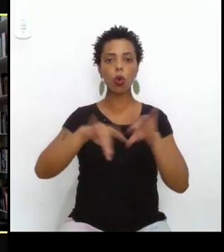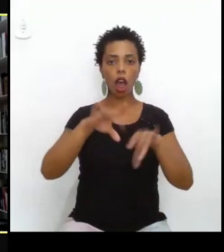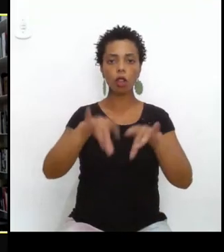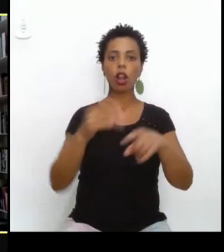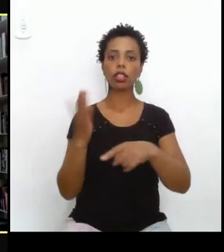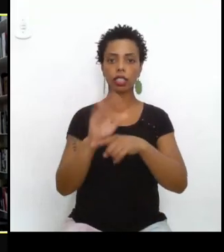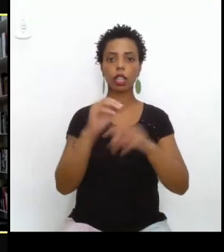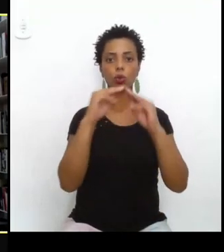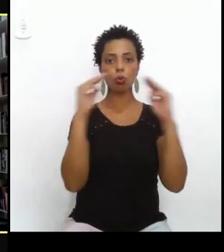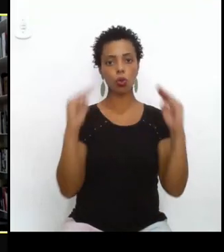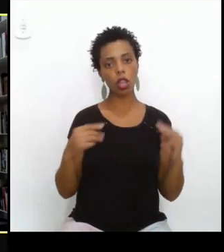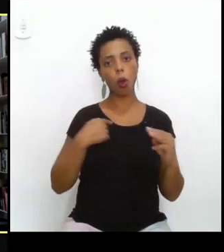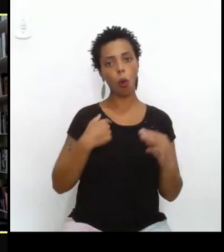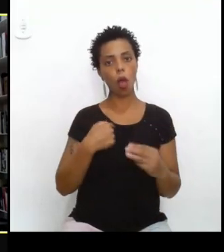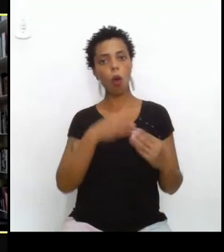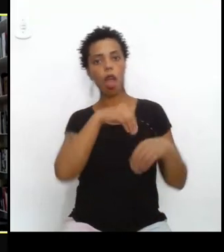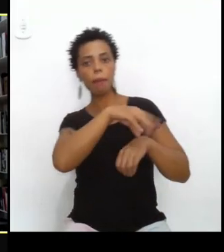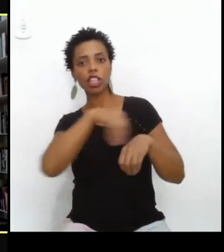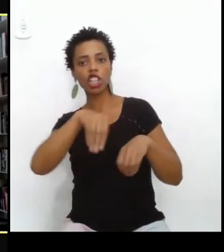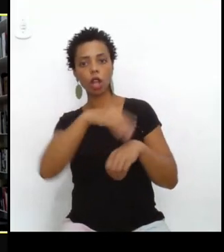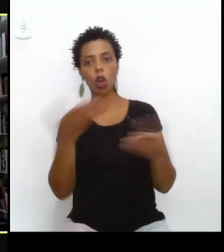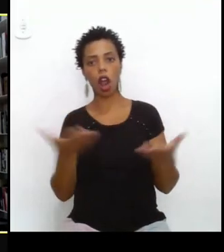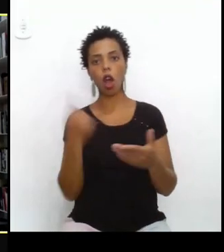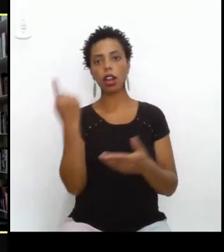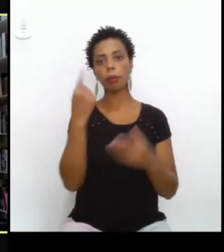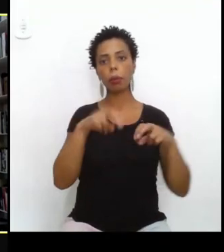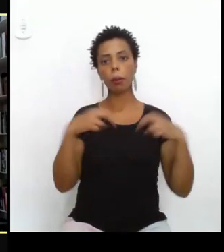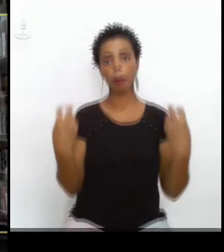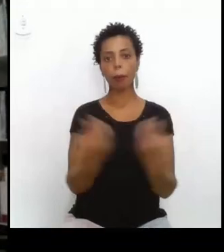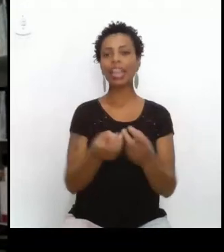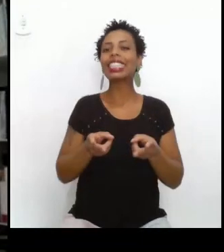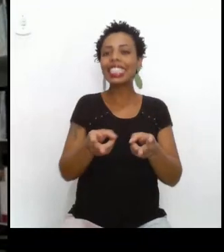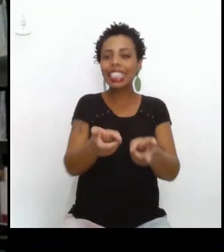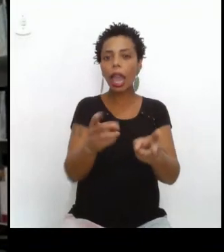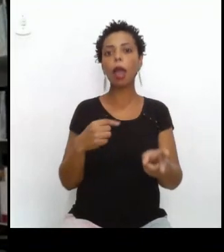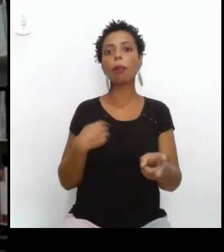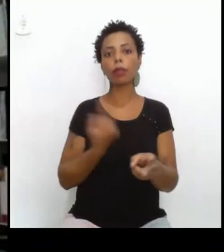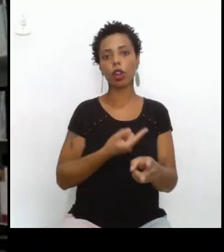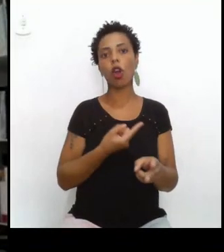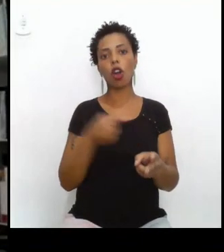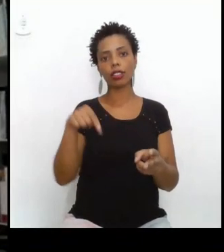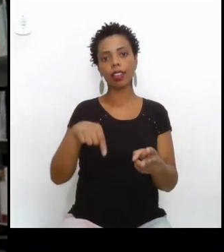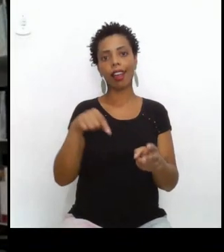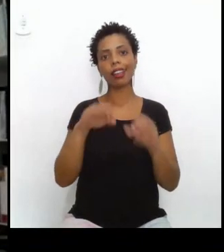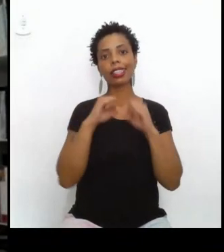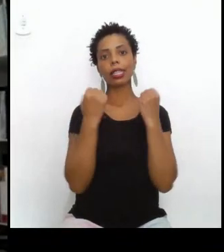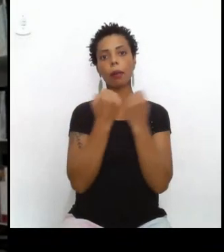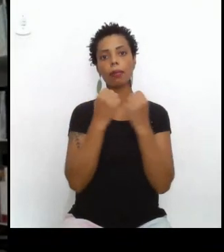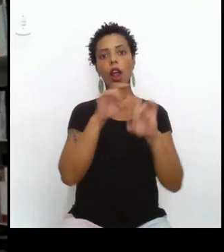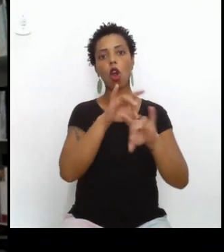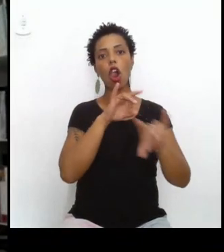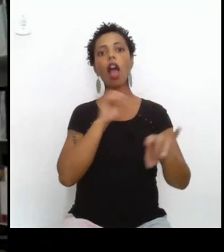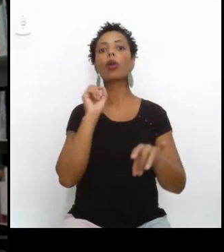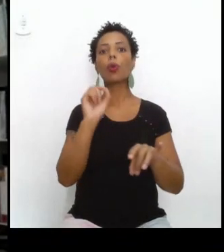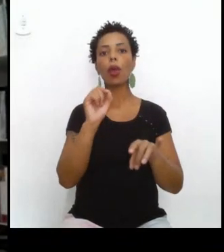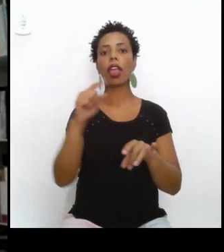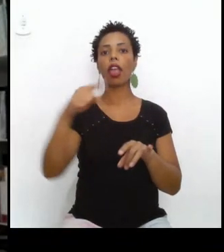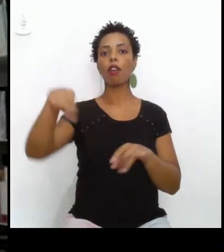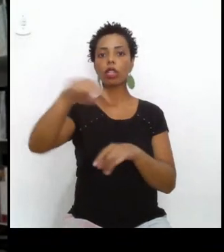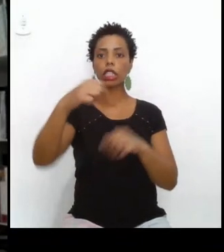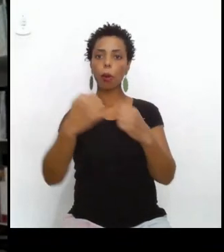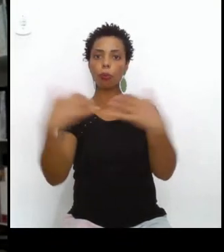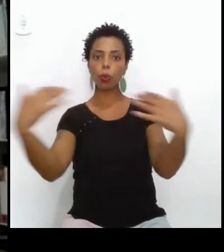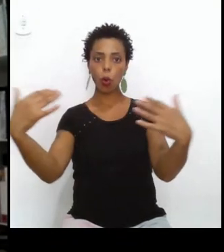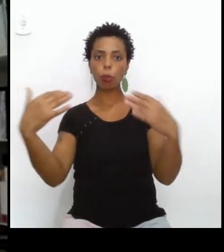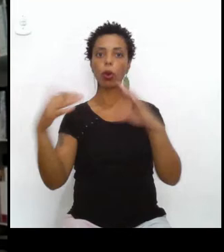sessão em todas elas como é que costuma fazer aqui nesse seminários online perguntas do público é devem ser